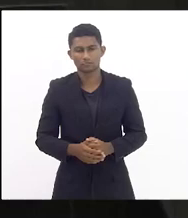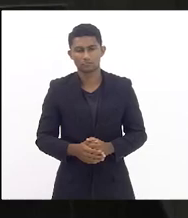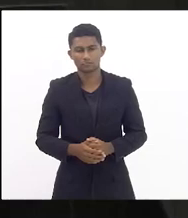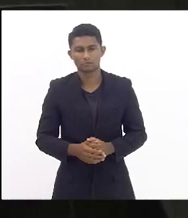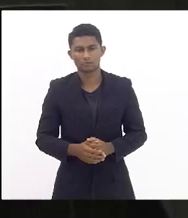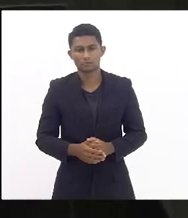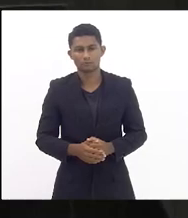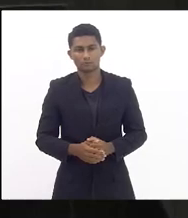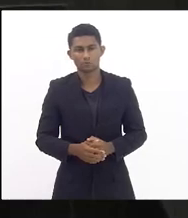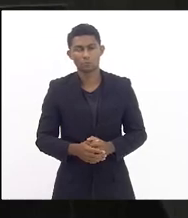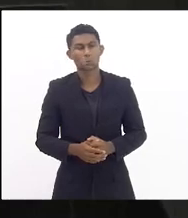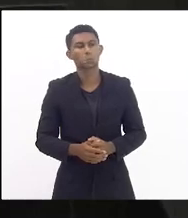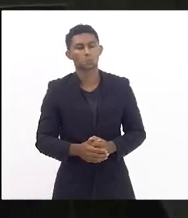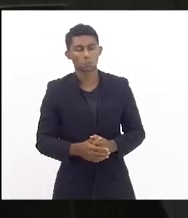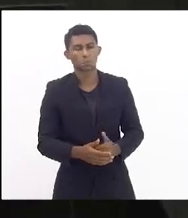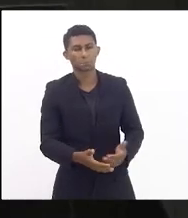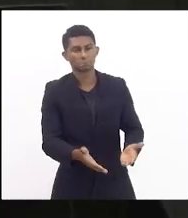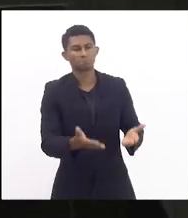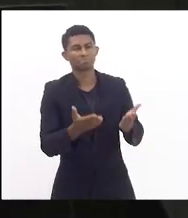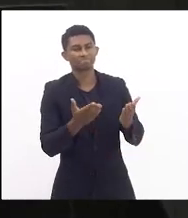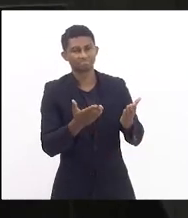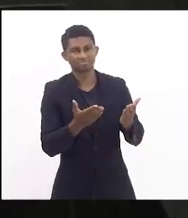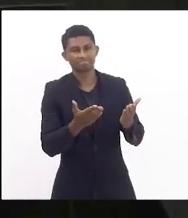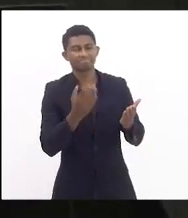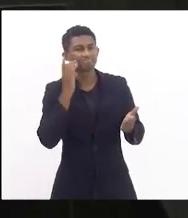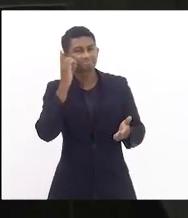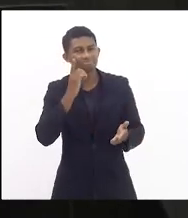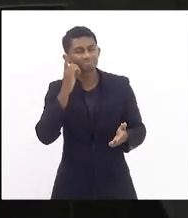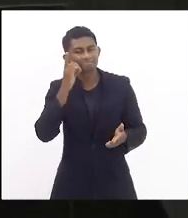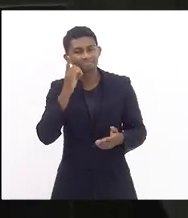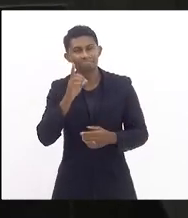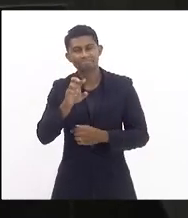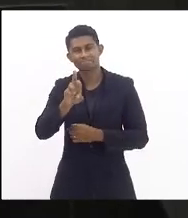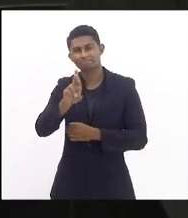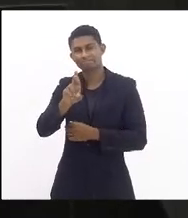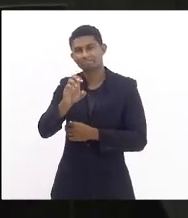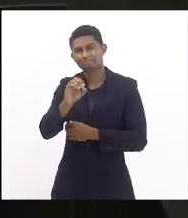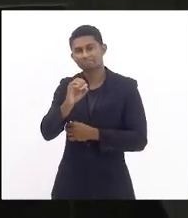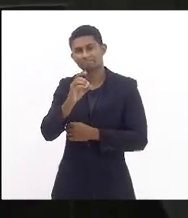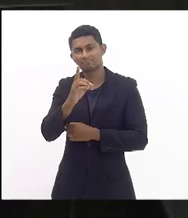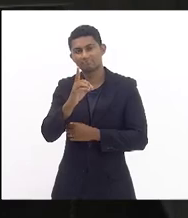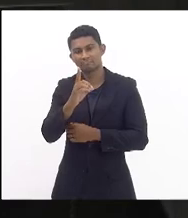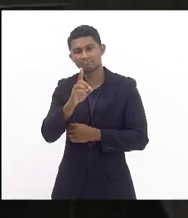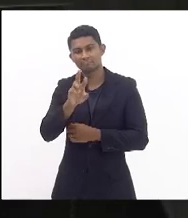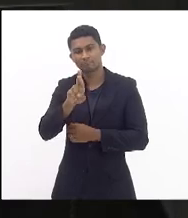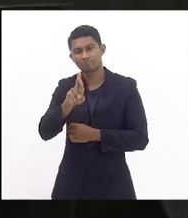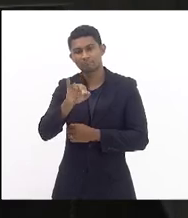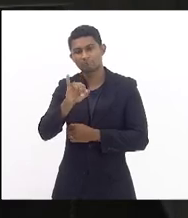em exercício, deputado Rodrigo Amorim,